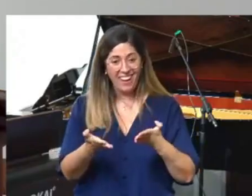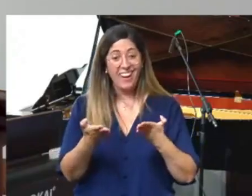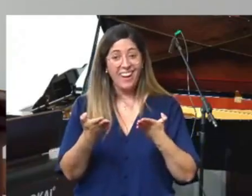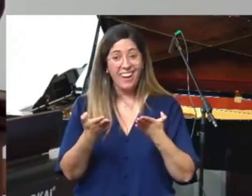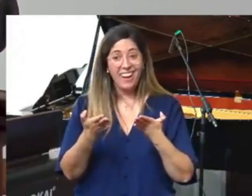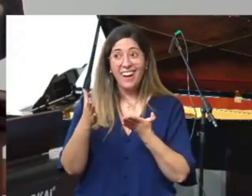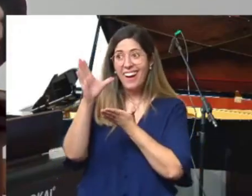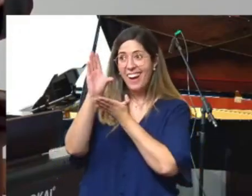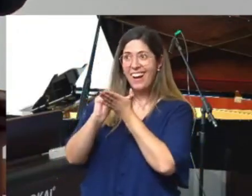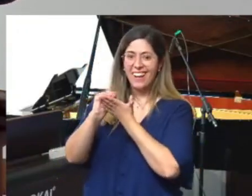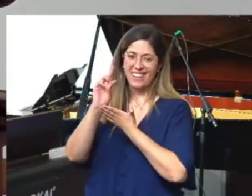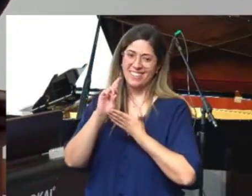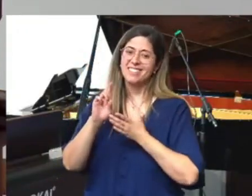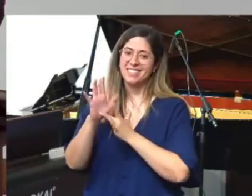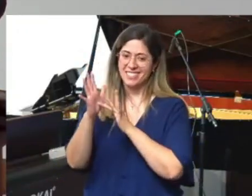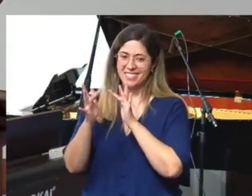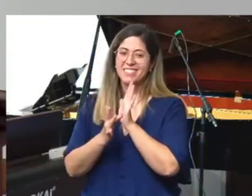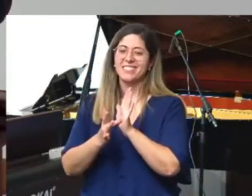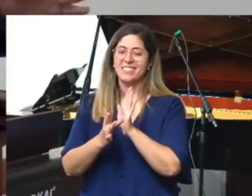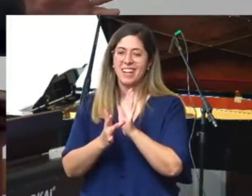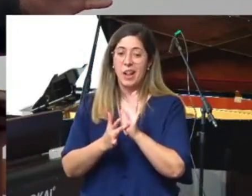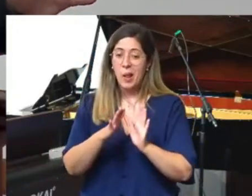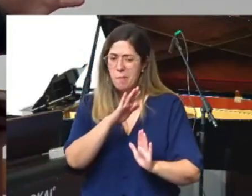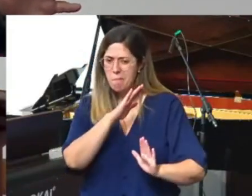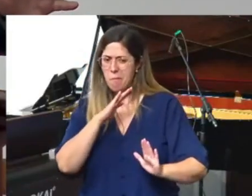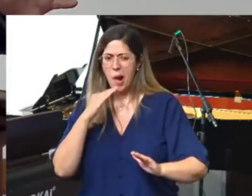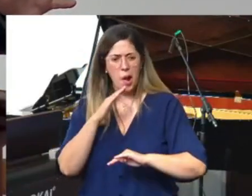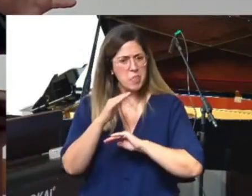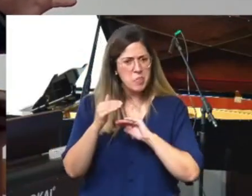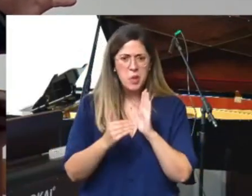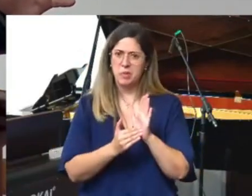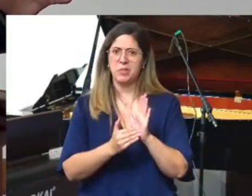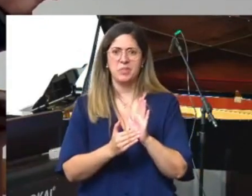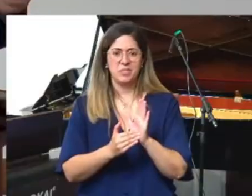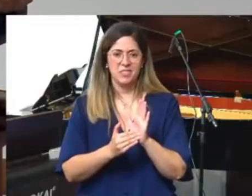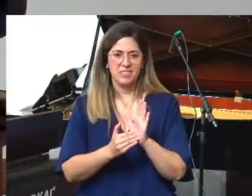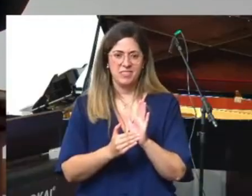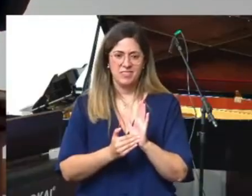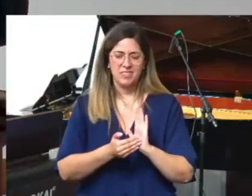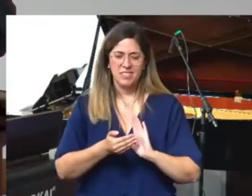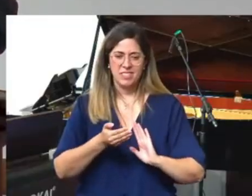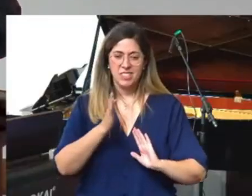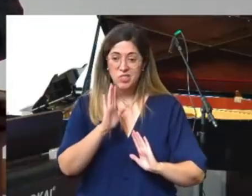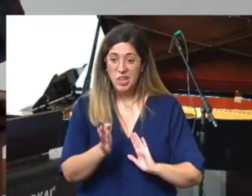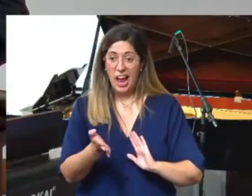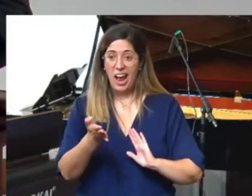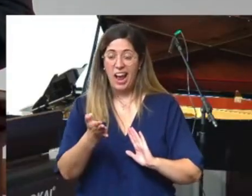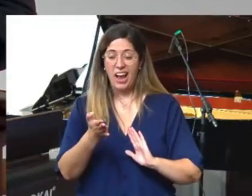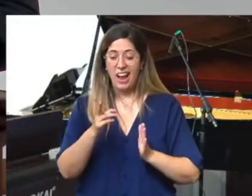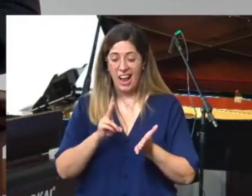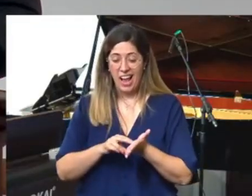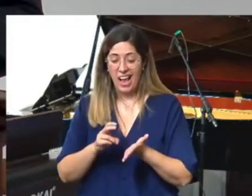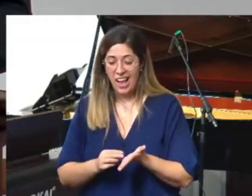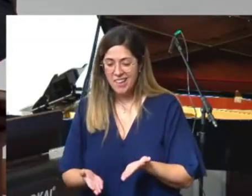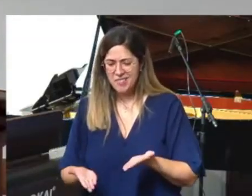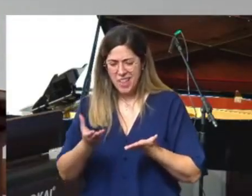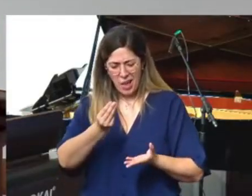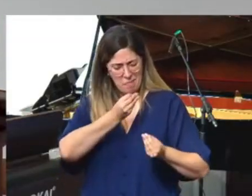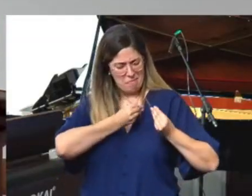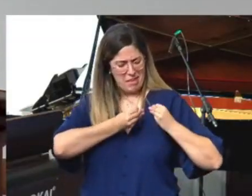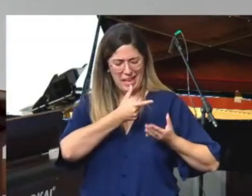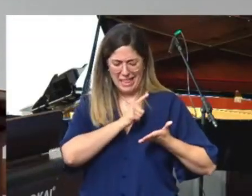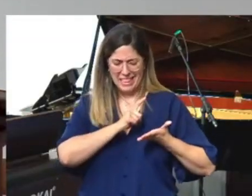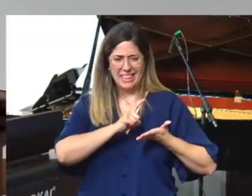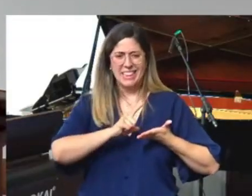imagem e semelhança de Cristo. Ele morreu de uma vez por todas, para que pecados fossem perdoados e para